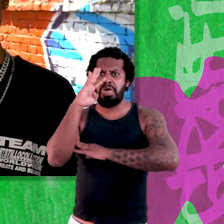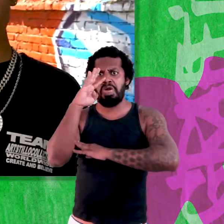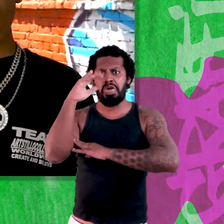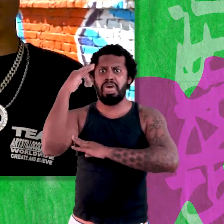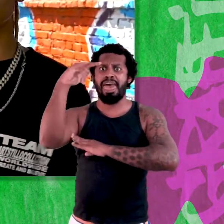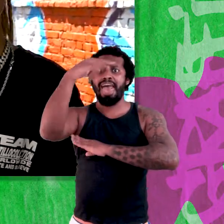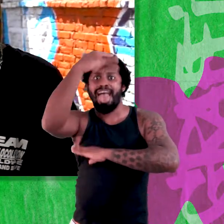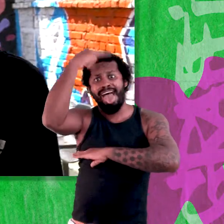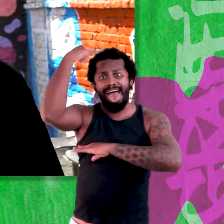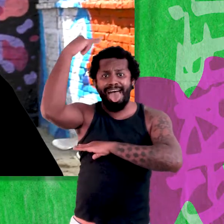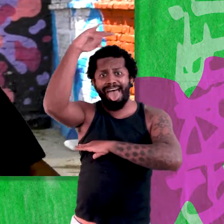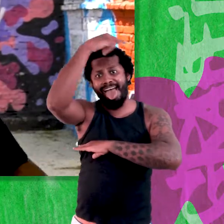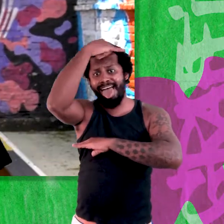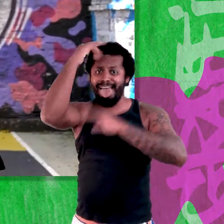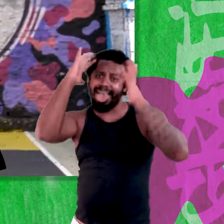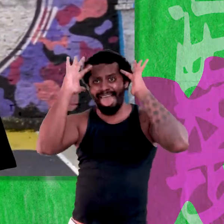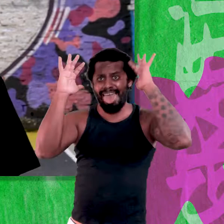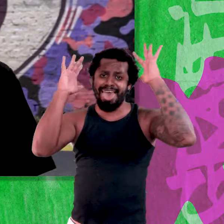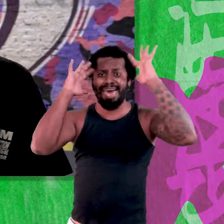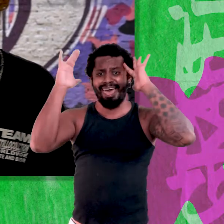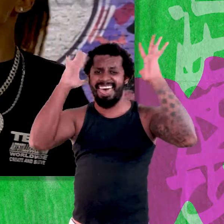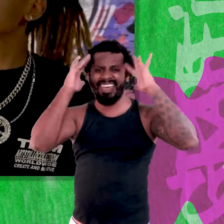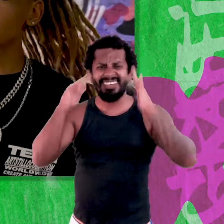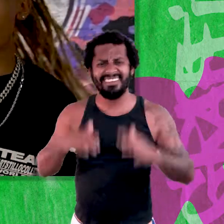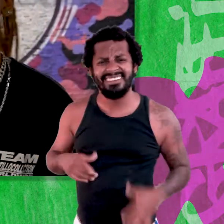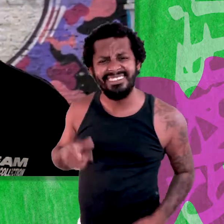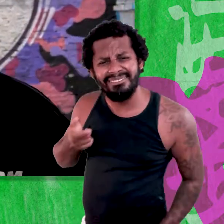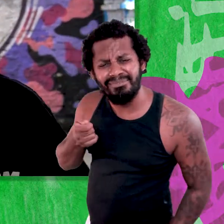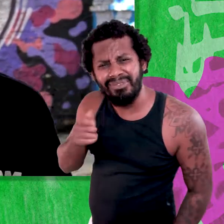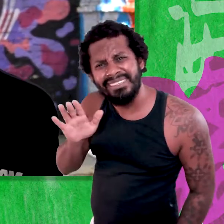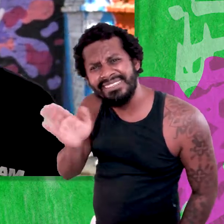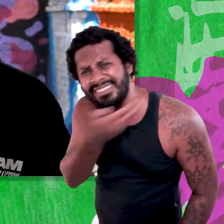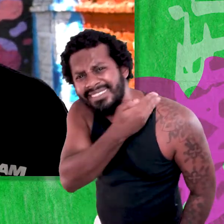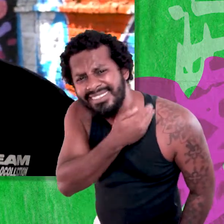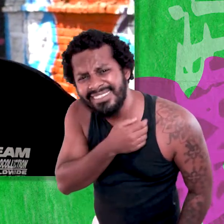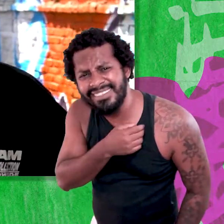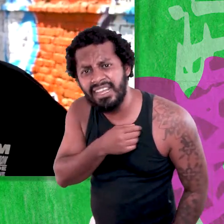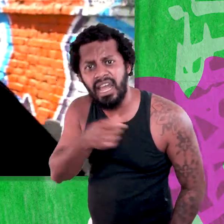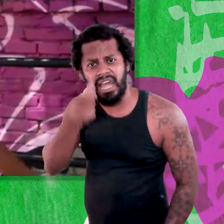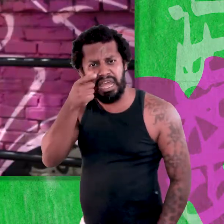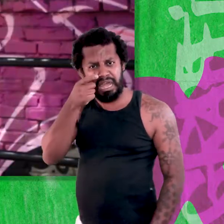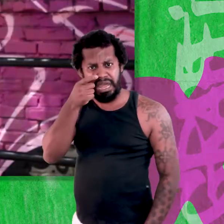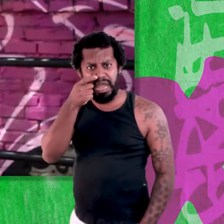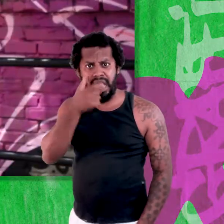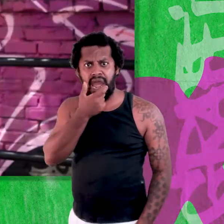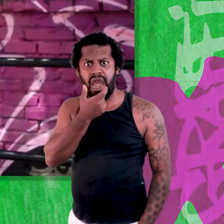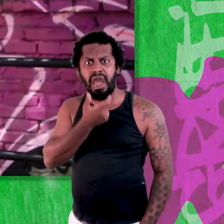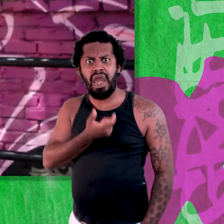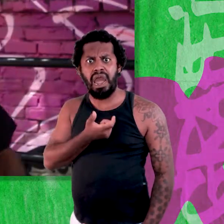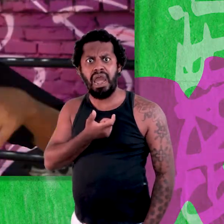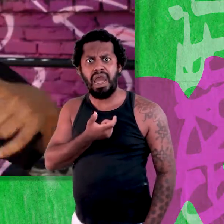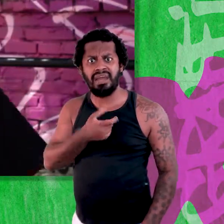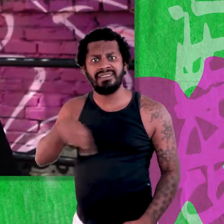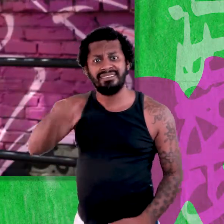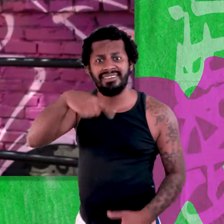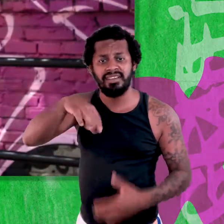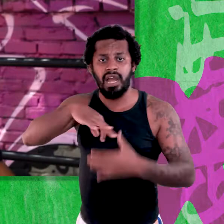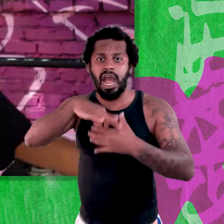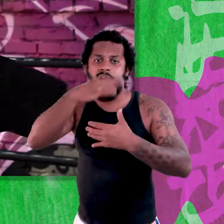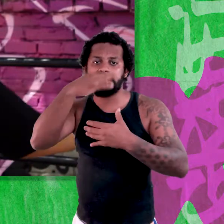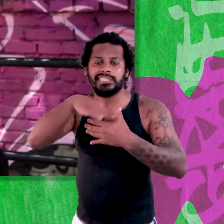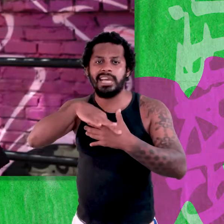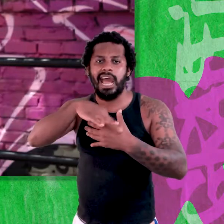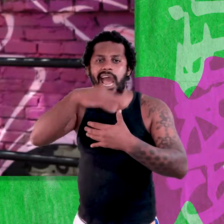alienação ao mundo de fantasia próximo capítulo vale a pena ver de novo em